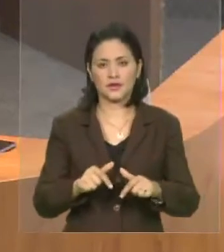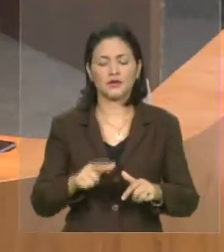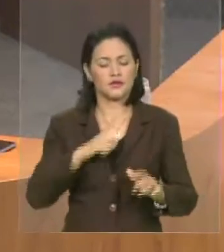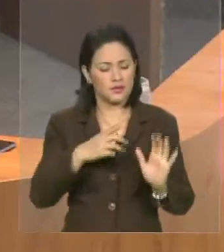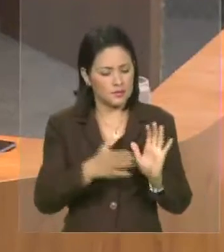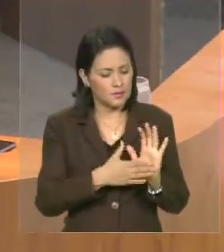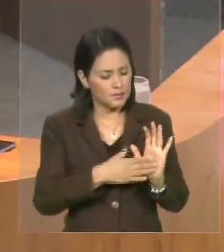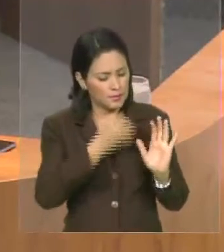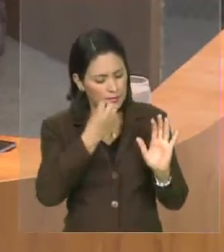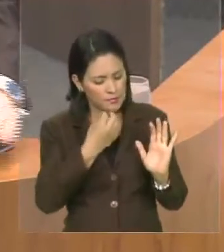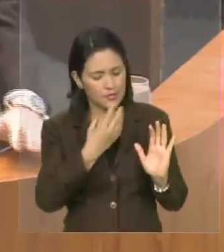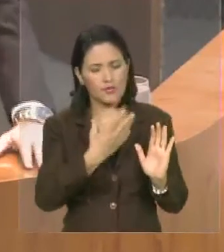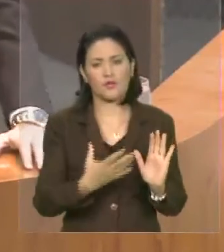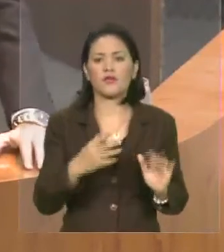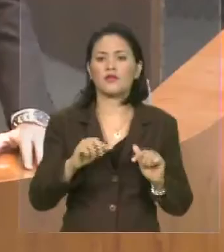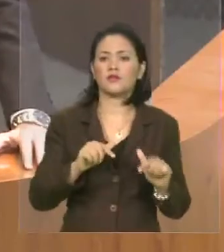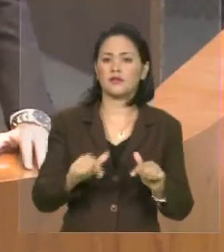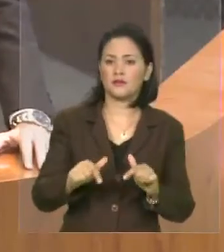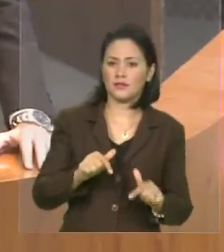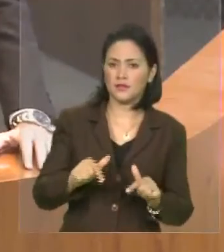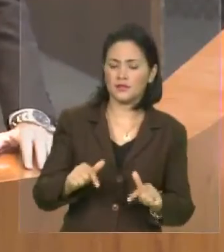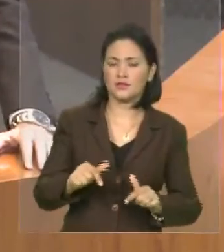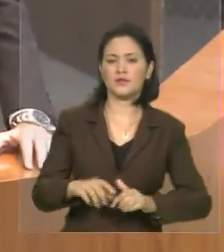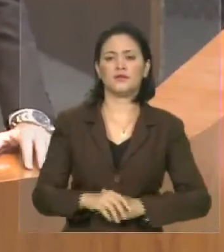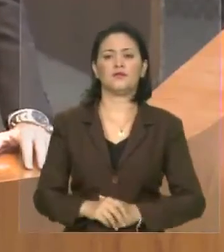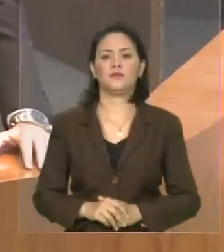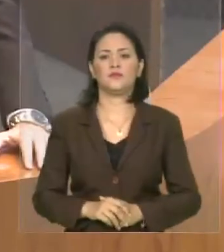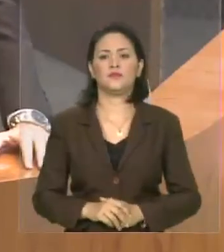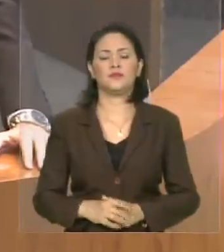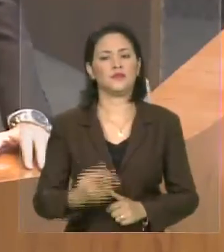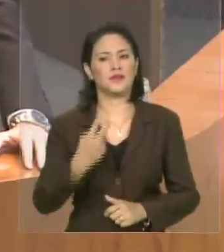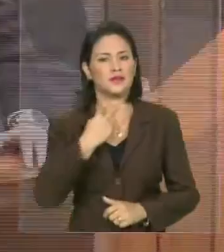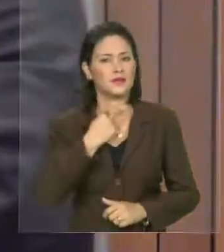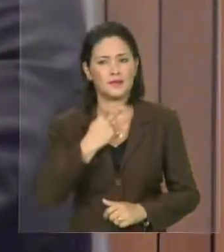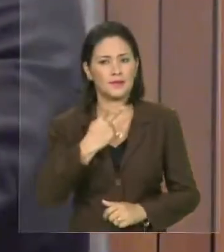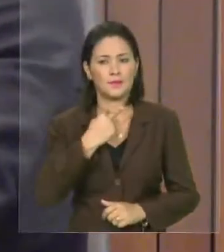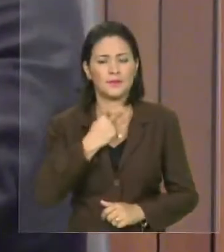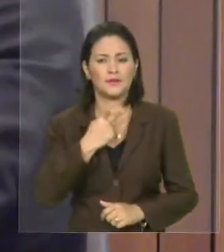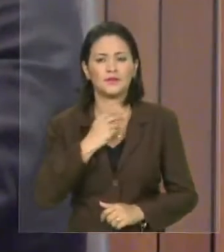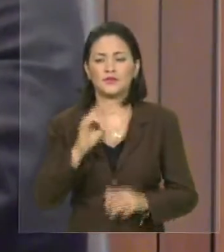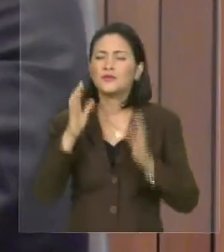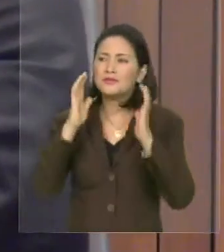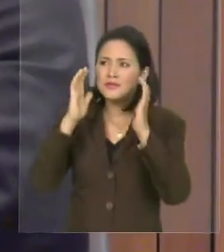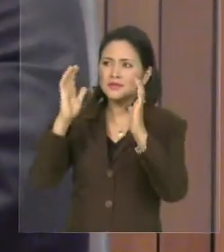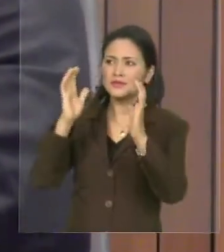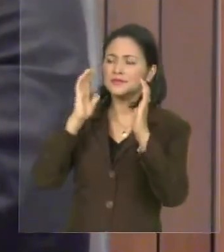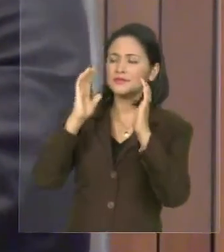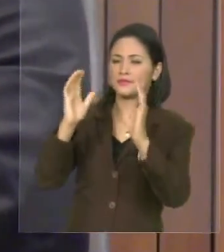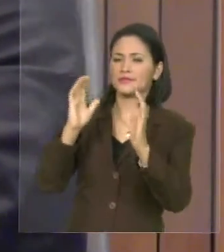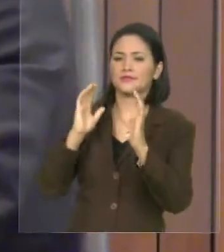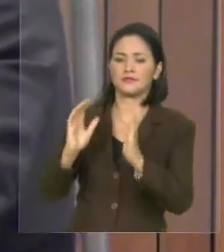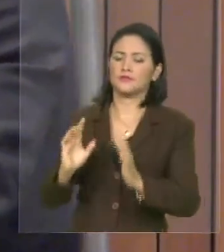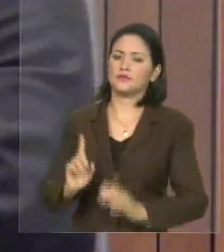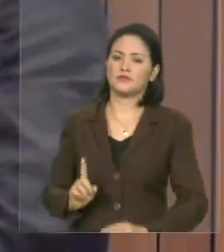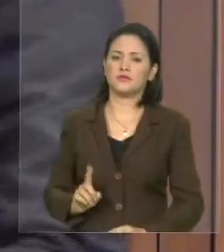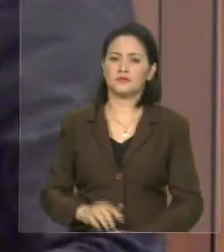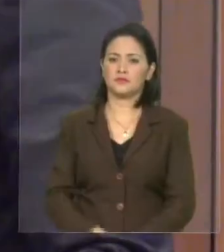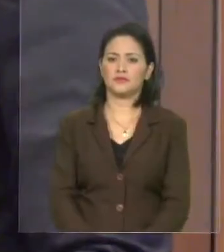não podemos, assim, entrar em um jogo para que a gente possa nos